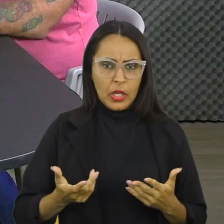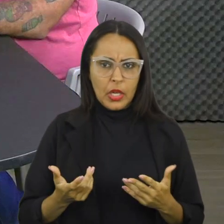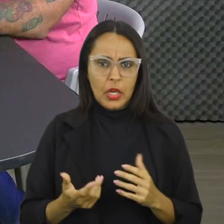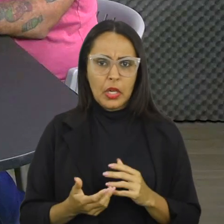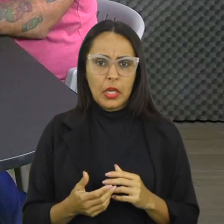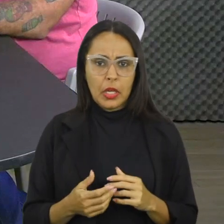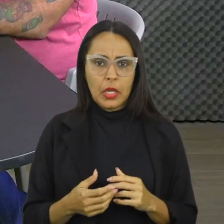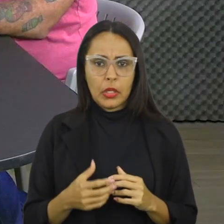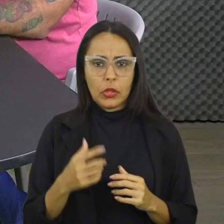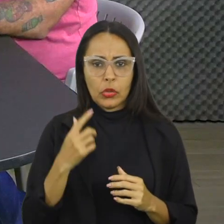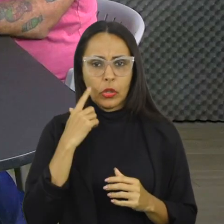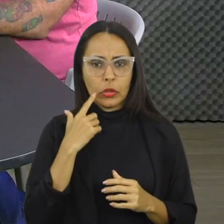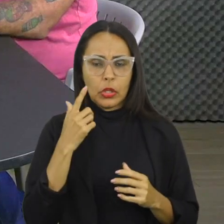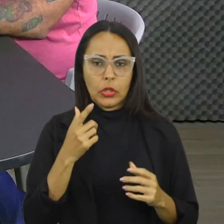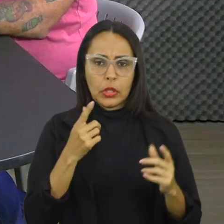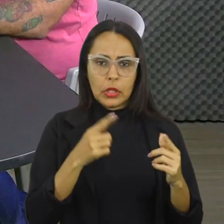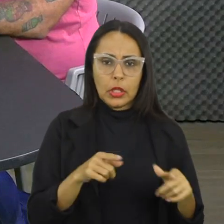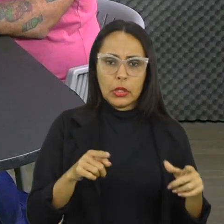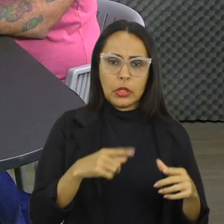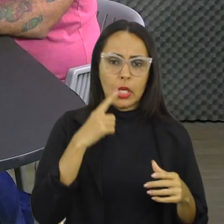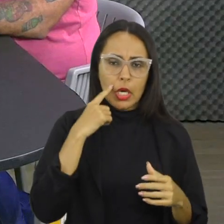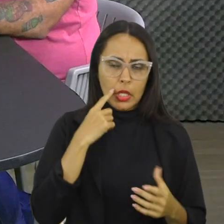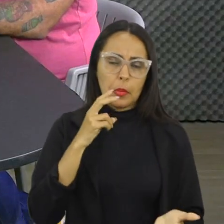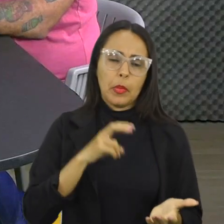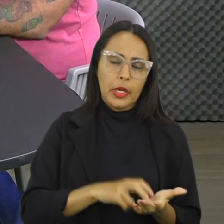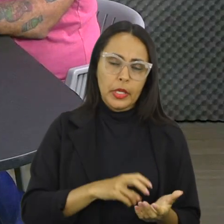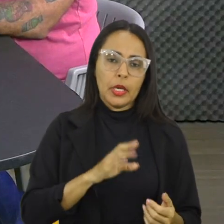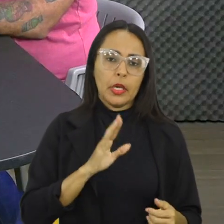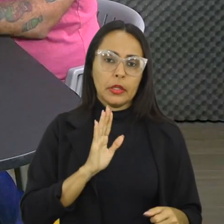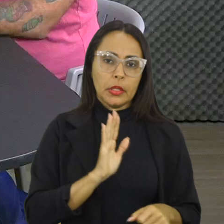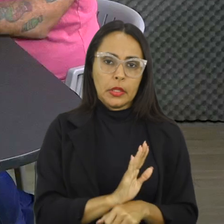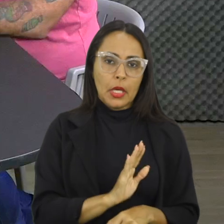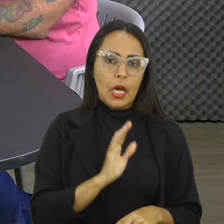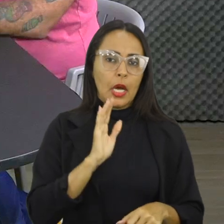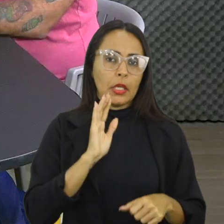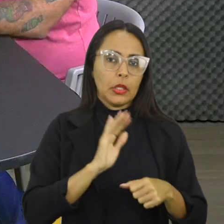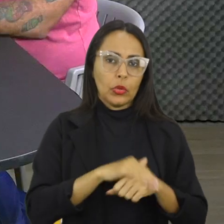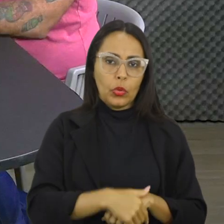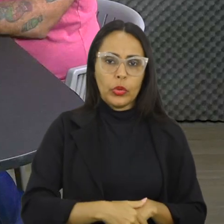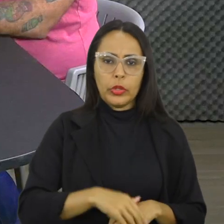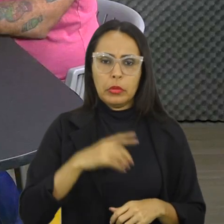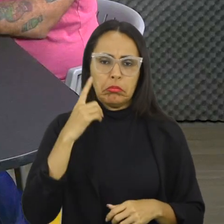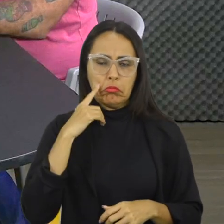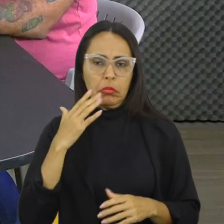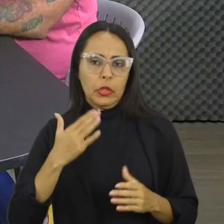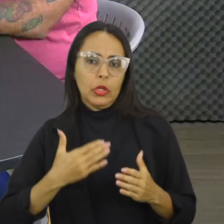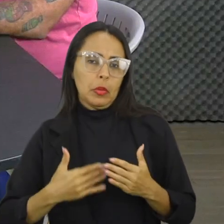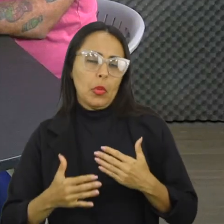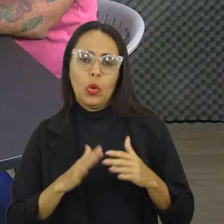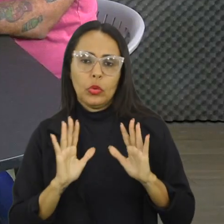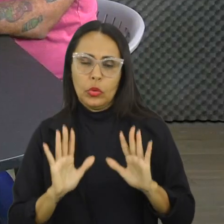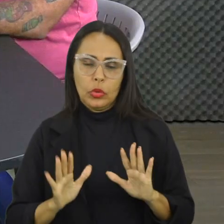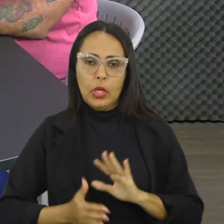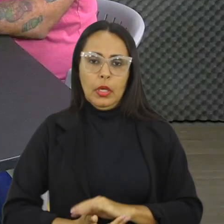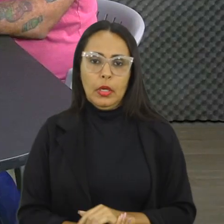cantando, e obviamente canto de noite, de manhã, de tarde, não importa, a gente passa horas cantando. E